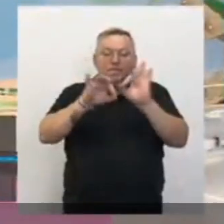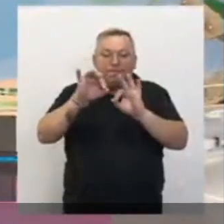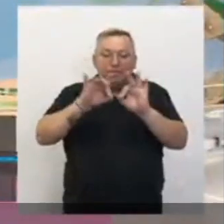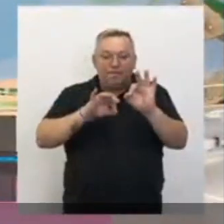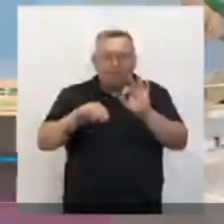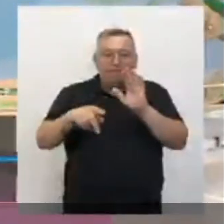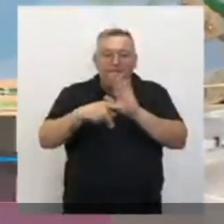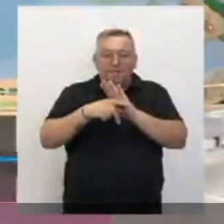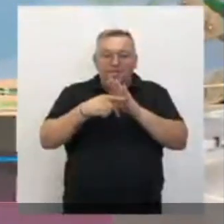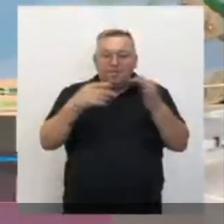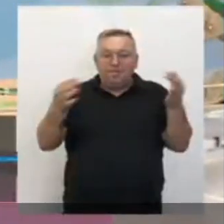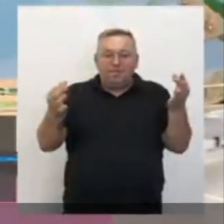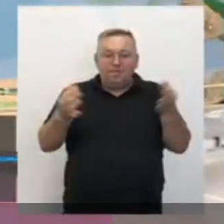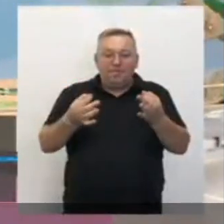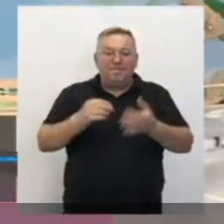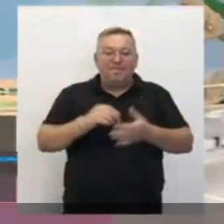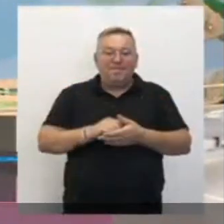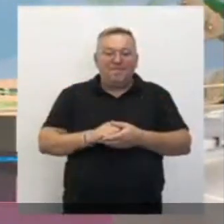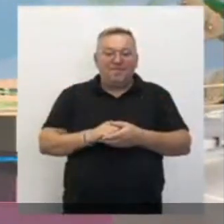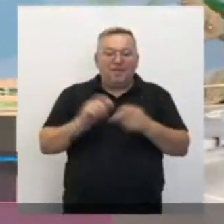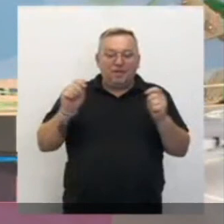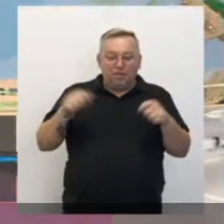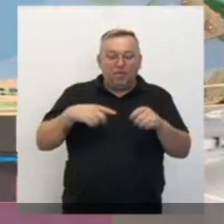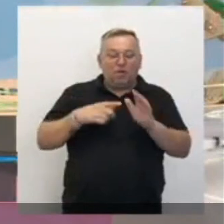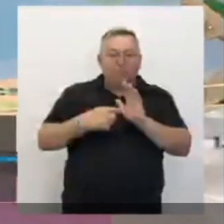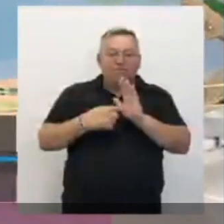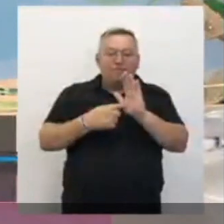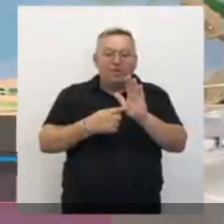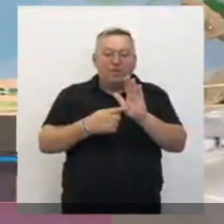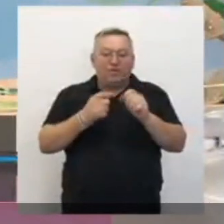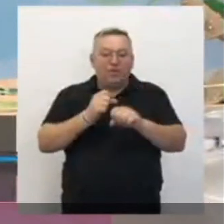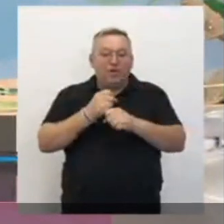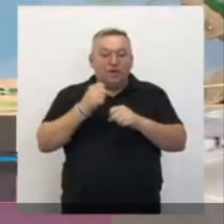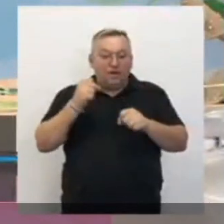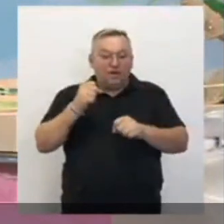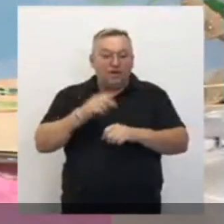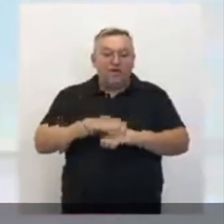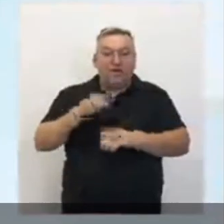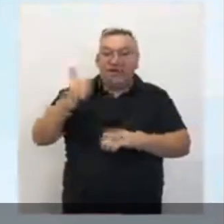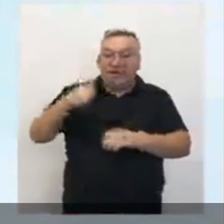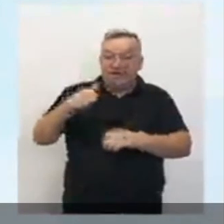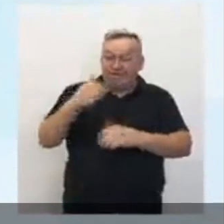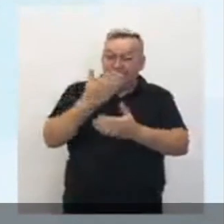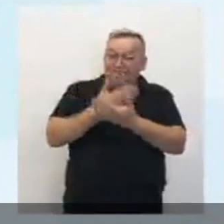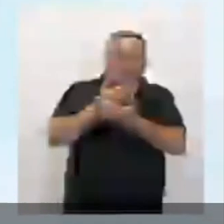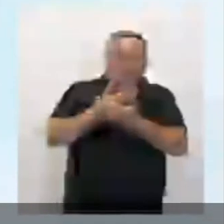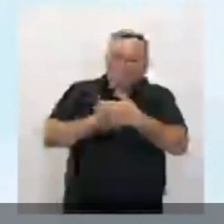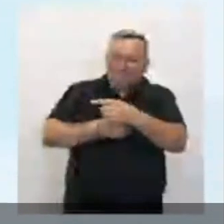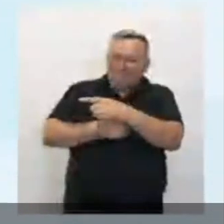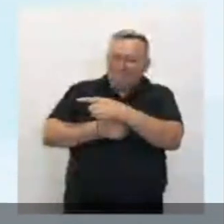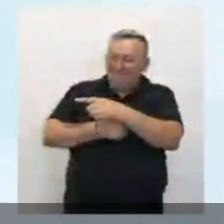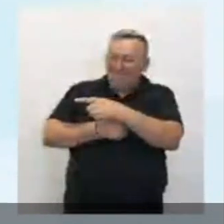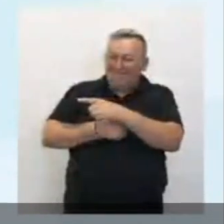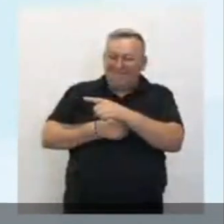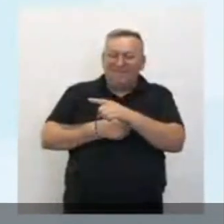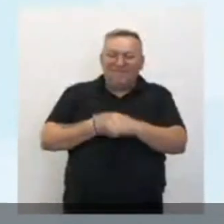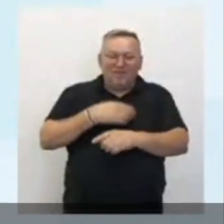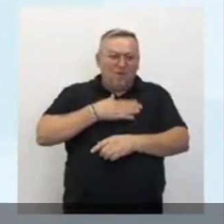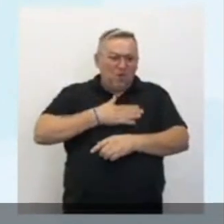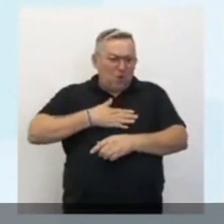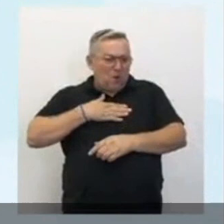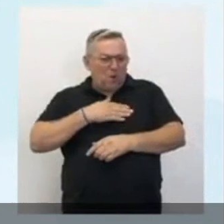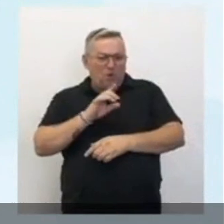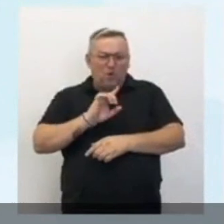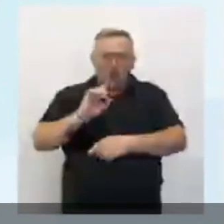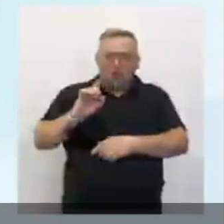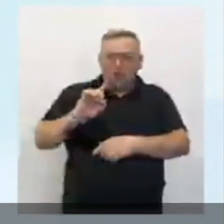são grandezas, né? Então eu posso identificar como grandeza. Avaliem nossa aula lá, pode pôr. Avaliem nossa aula, se vocês gostaram